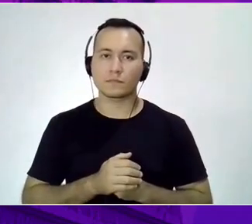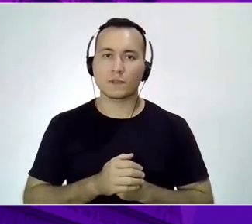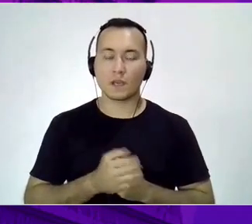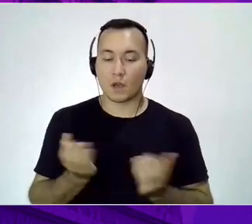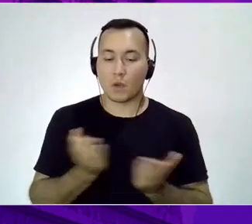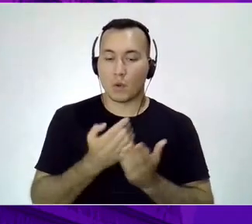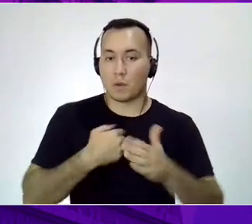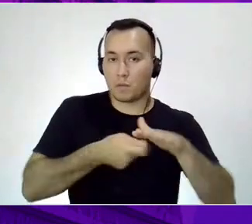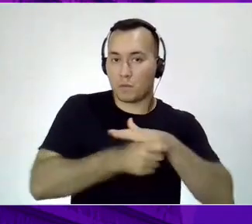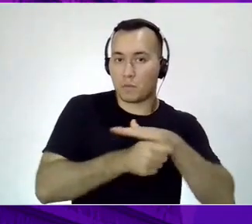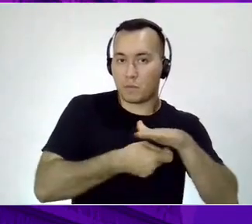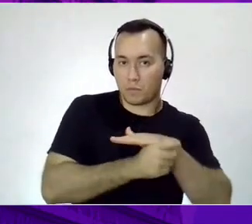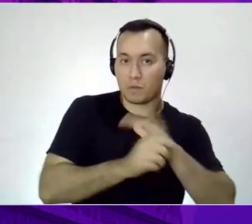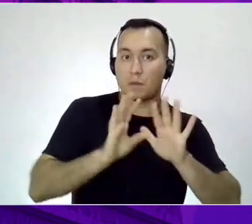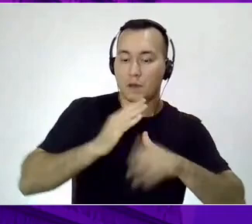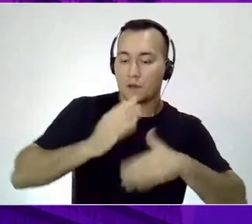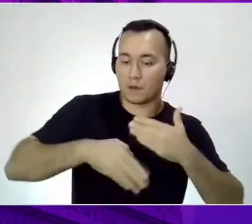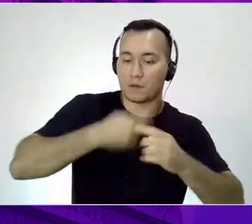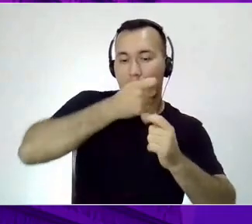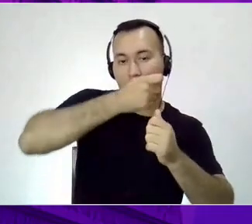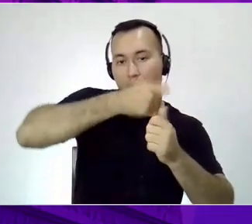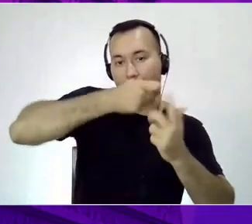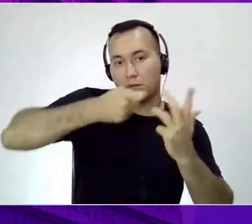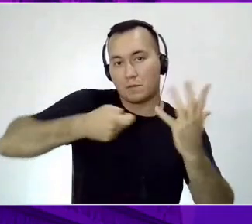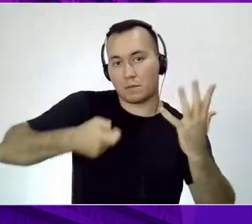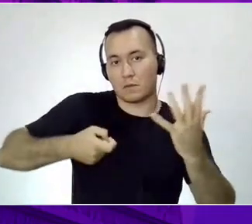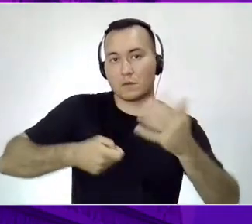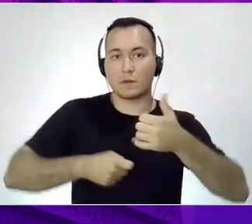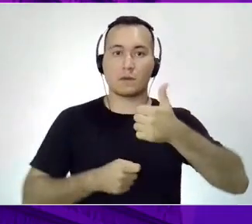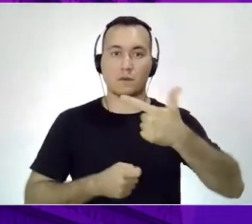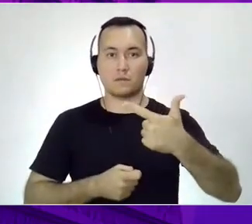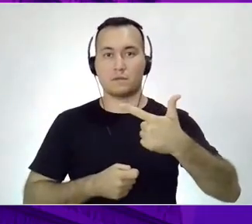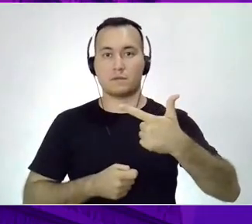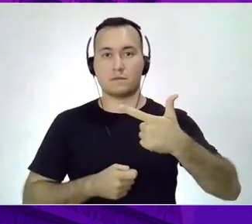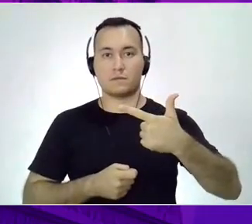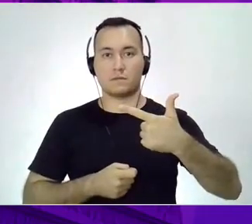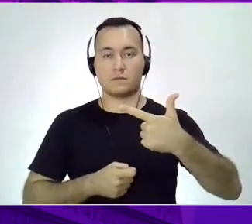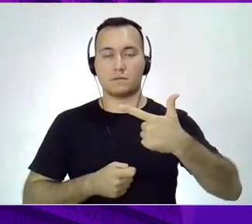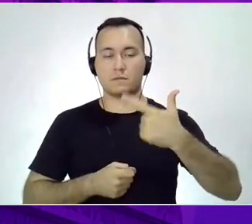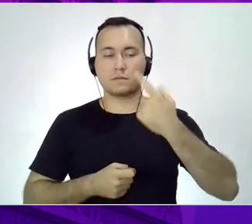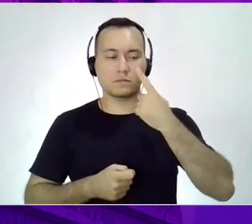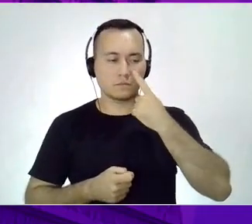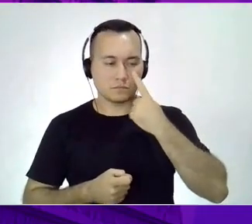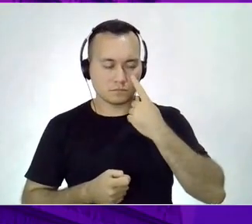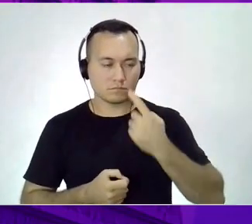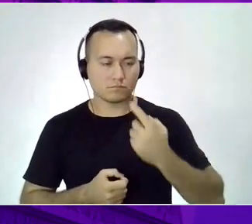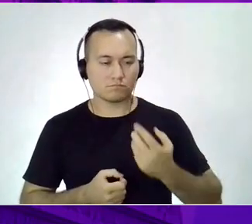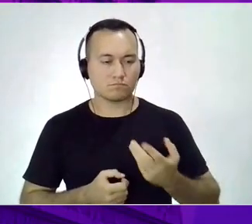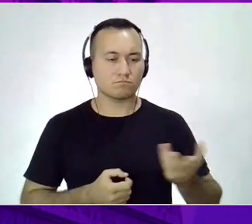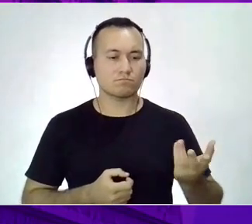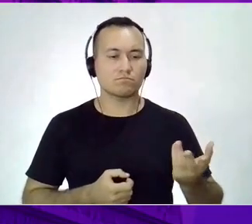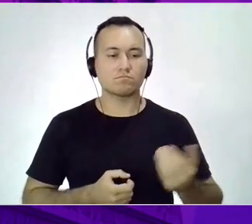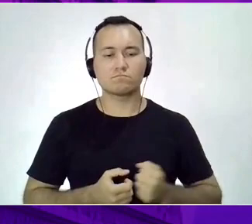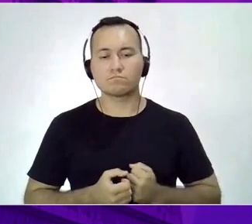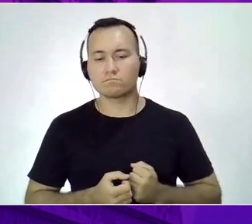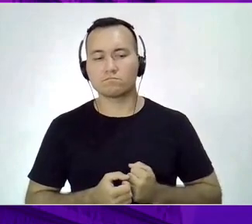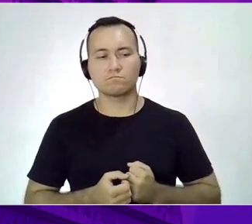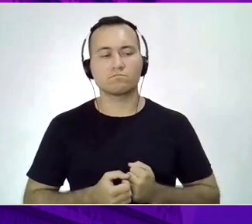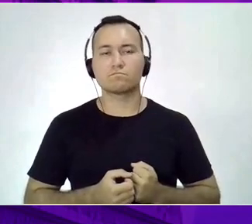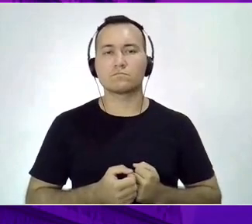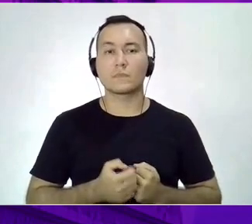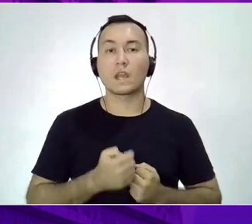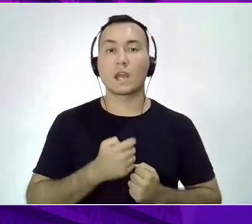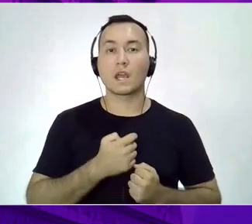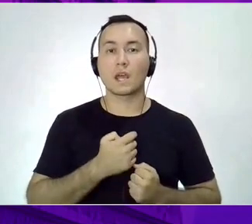do valor para saber, para arbitrar a sua taxa de remuneração. Se eu entrar